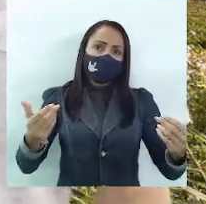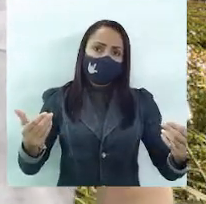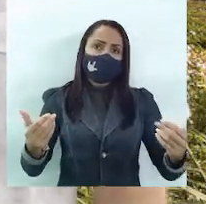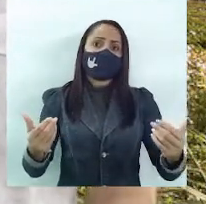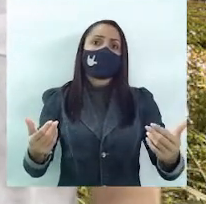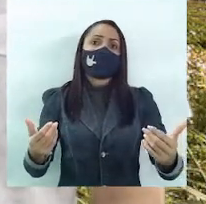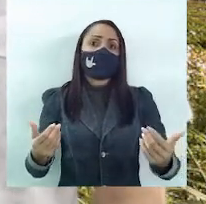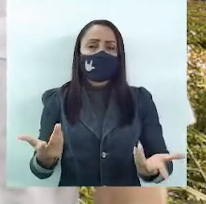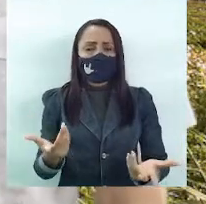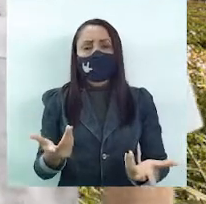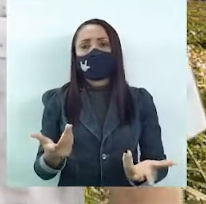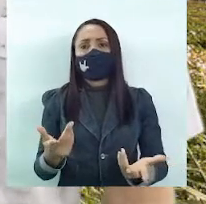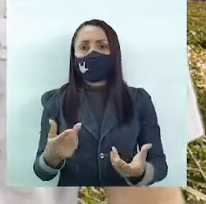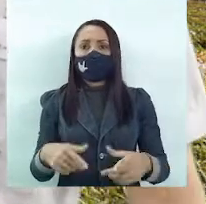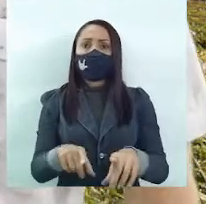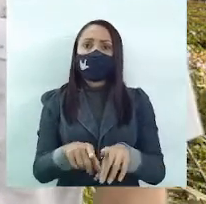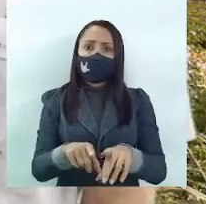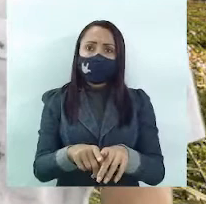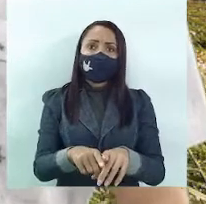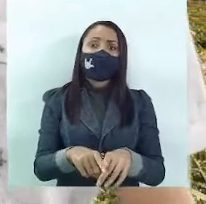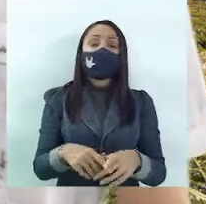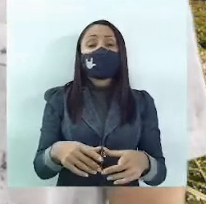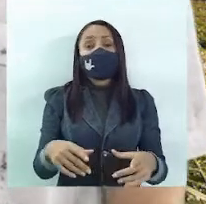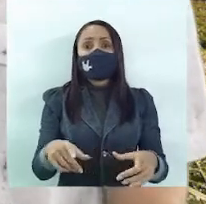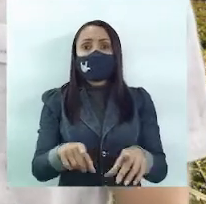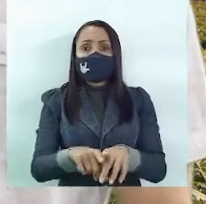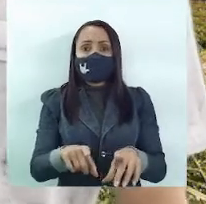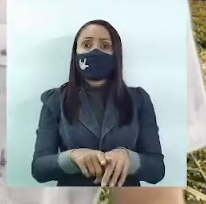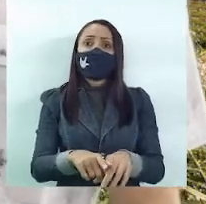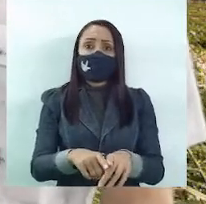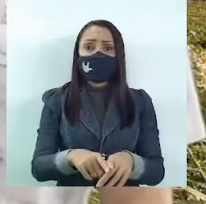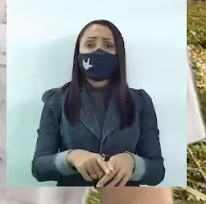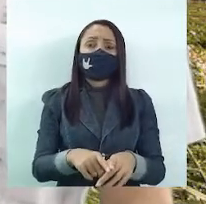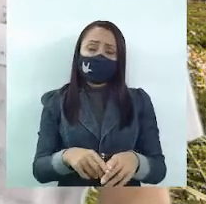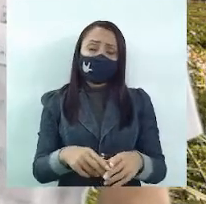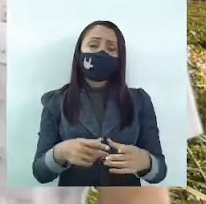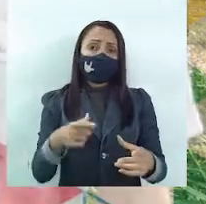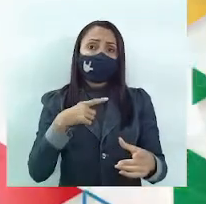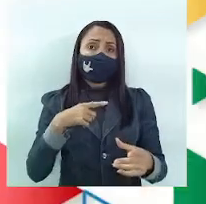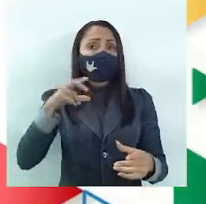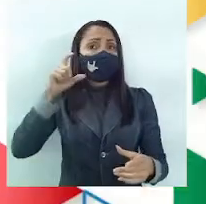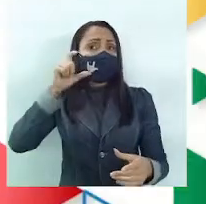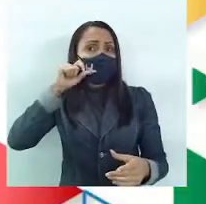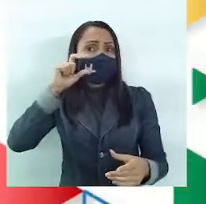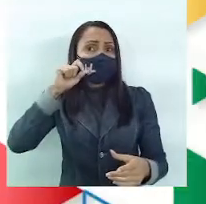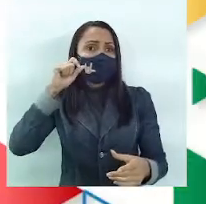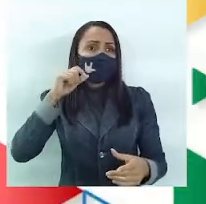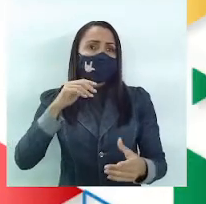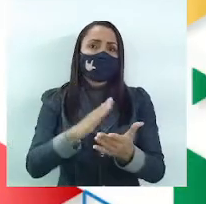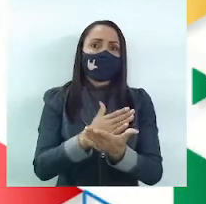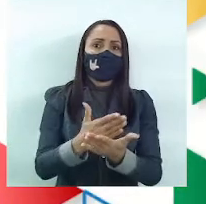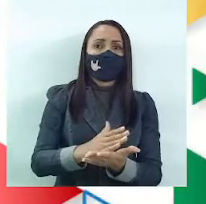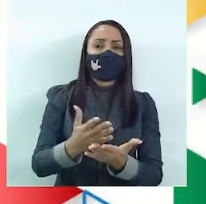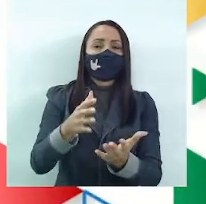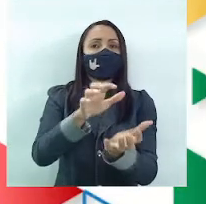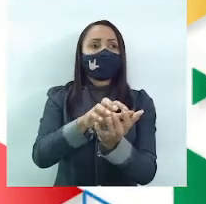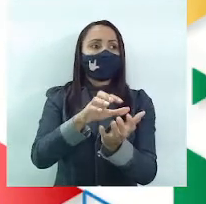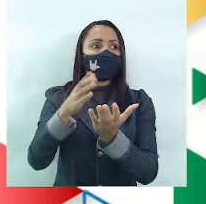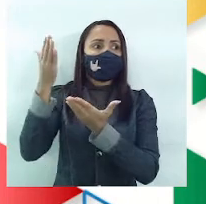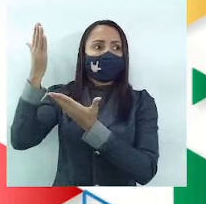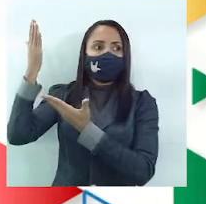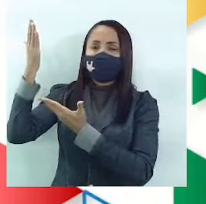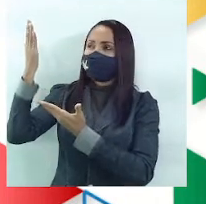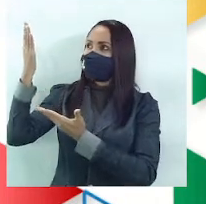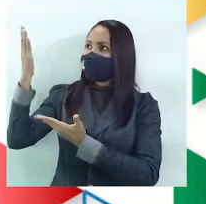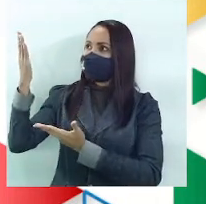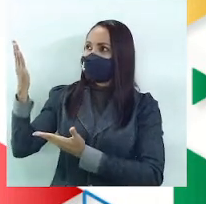do trigo mesmo, proveniente do trigo, então ele também ocasiona cárie. E aqui nós temos na tela alguns doces pernambucanos, não é isso? Olha aí. Bolo